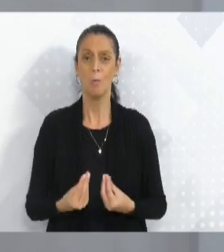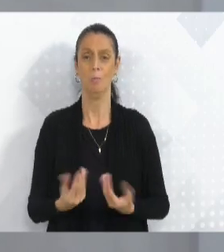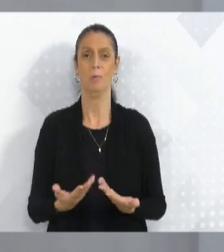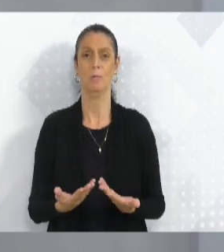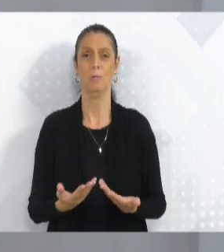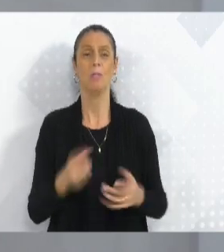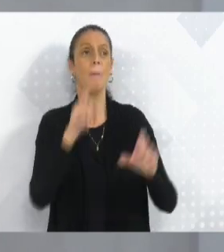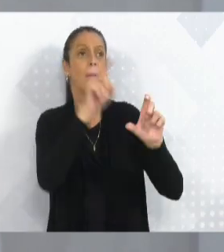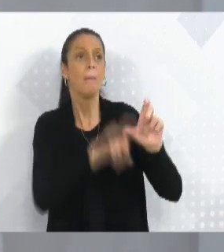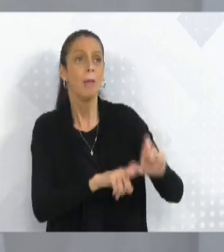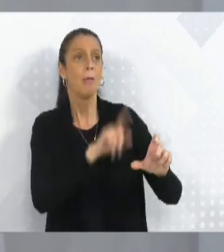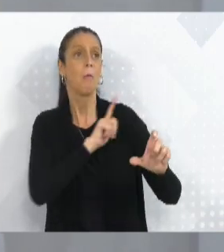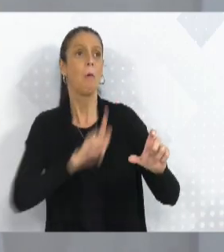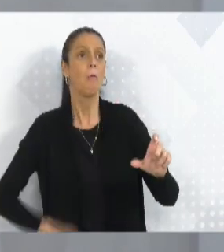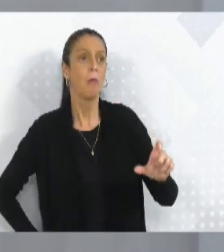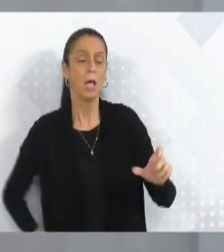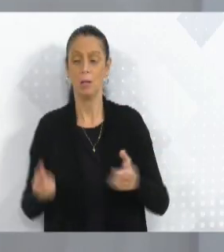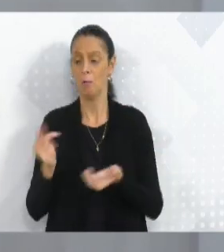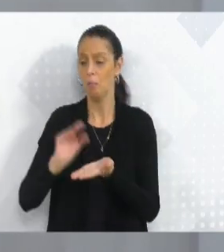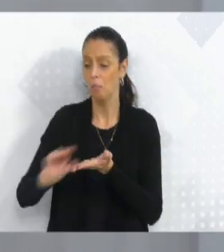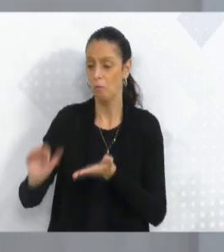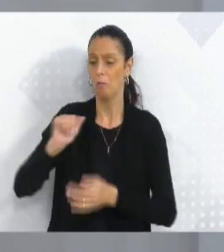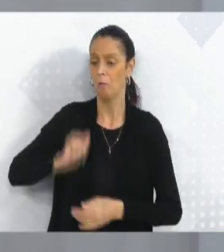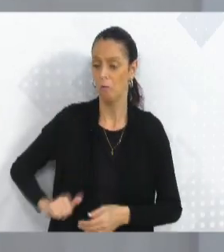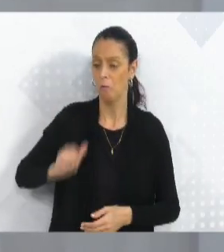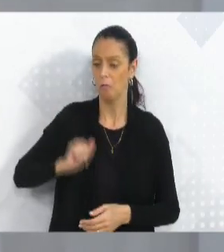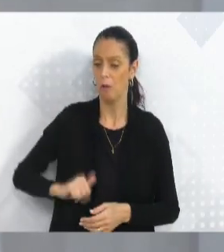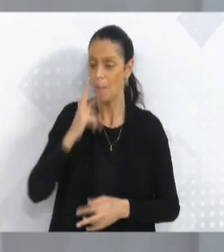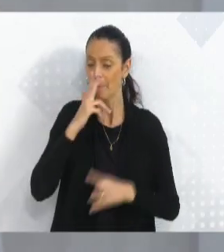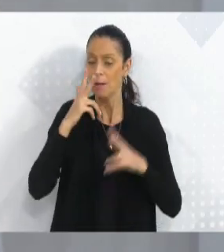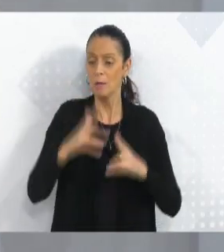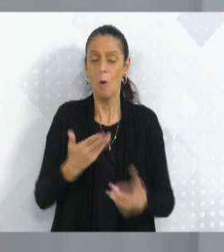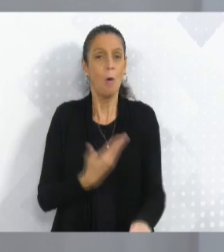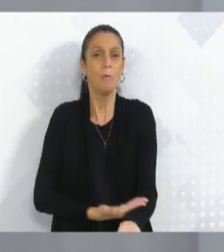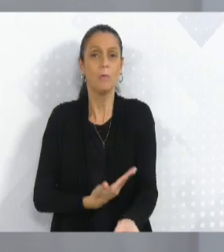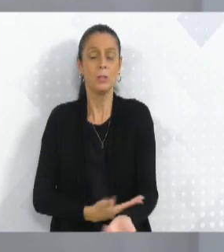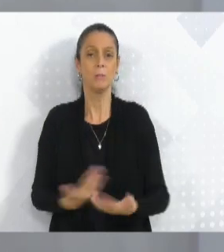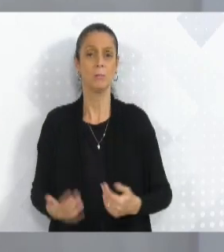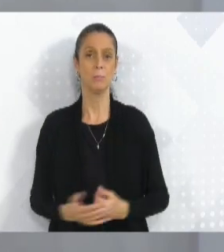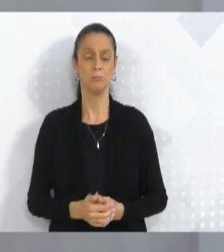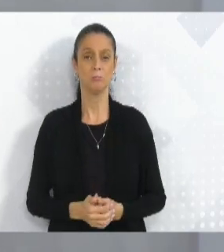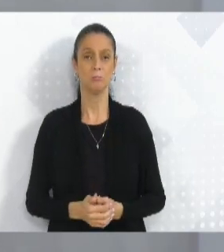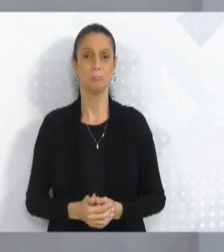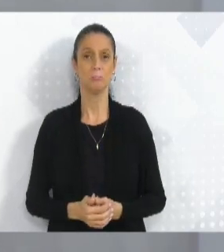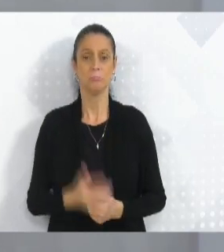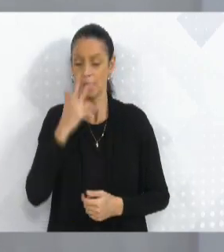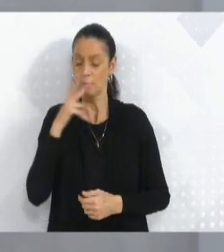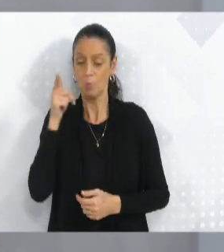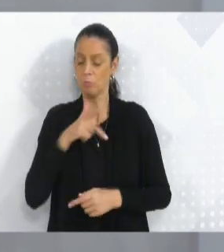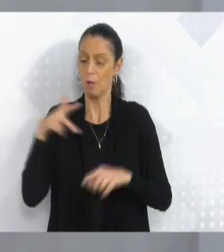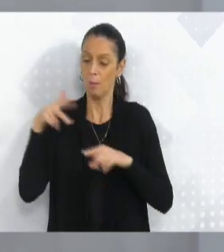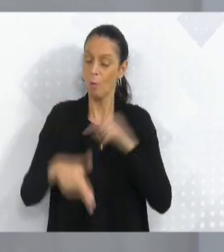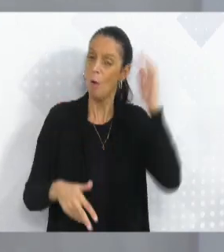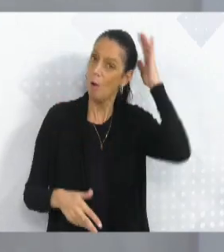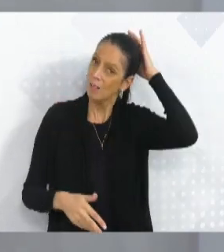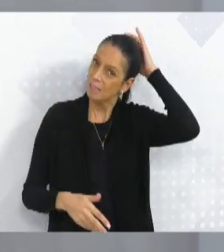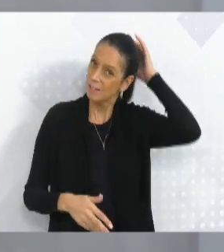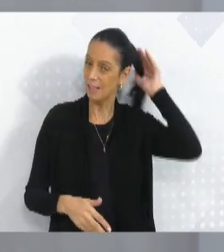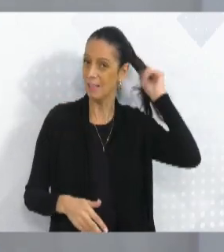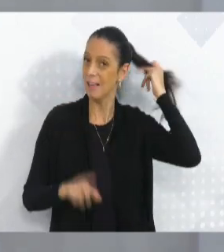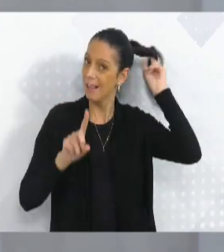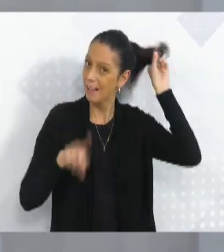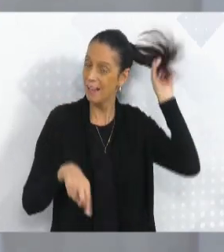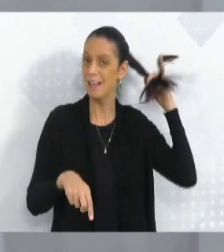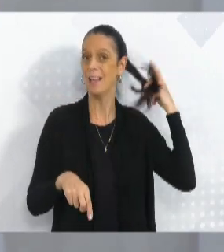passa e isso se torna um vício que não tem ninguém que consegue curar Infelizmente esse